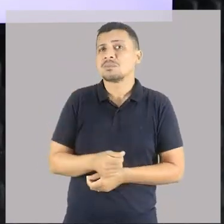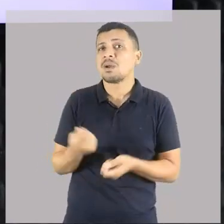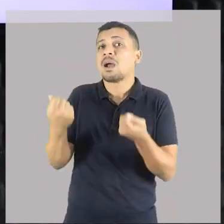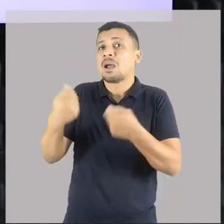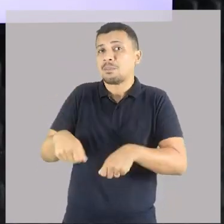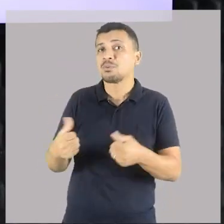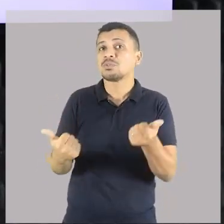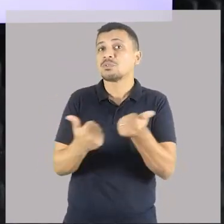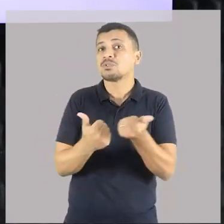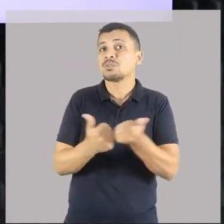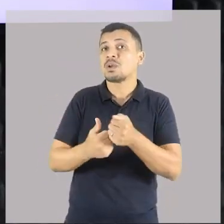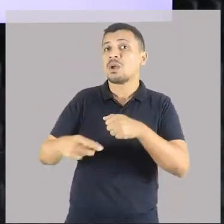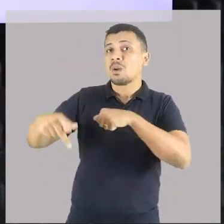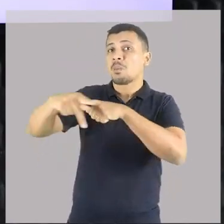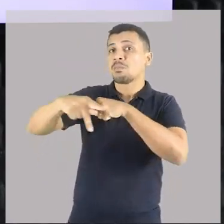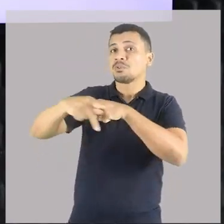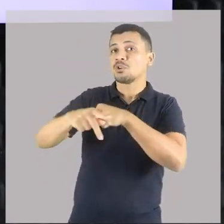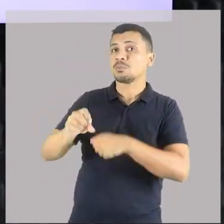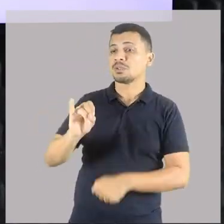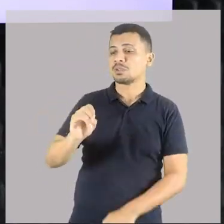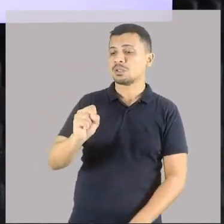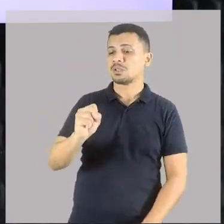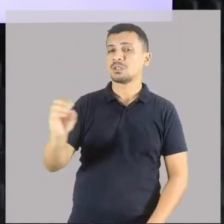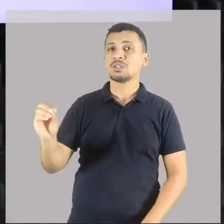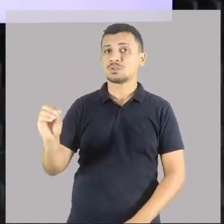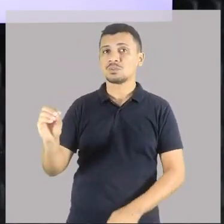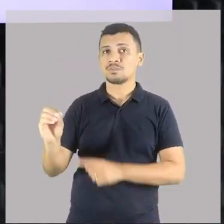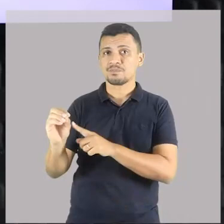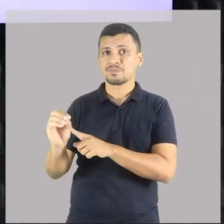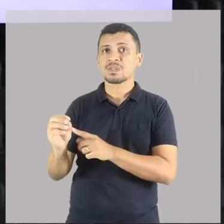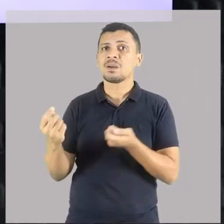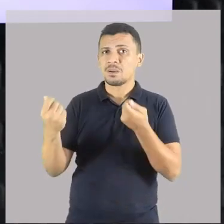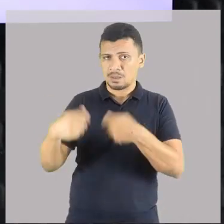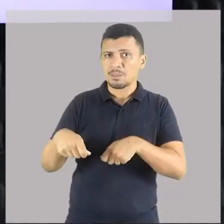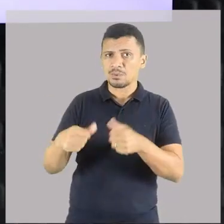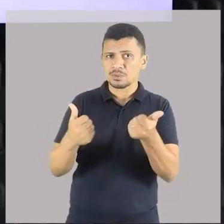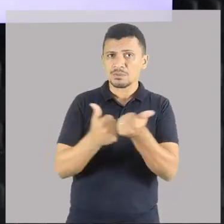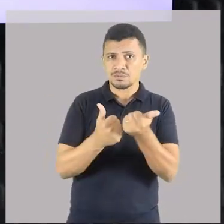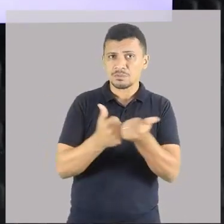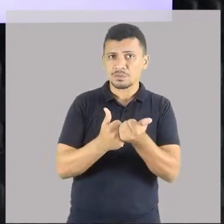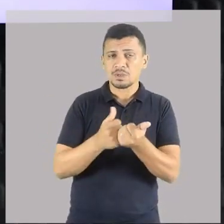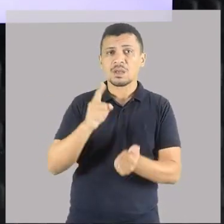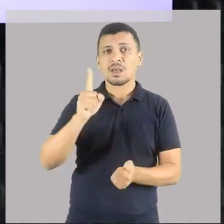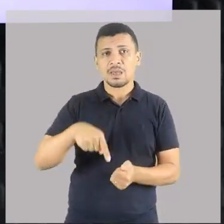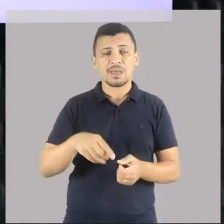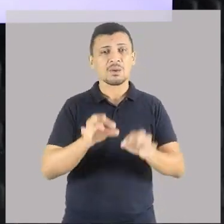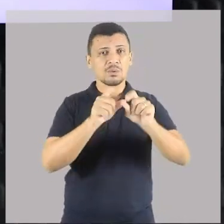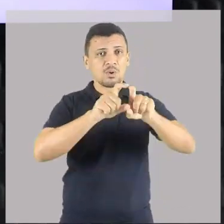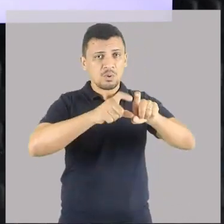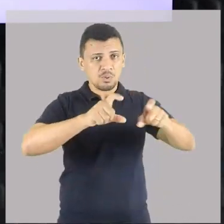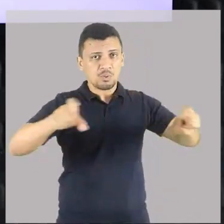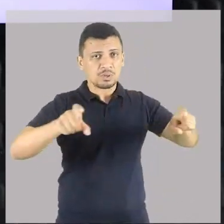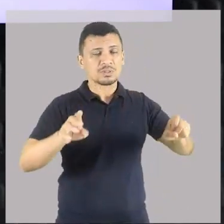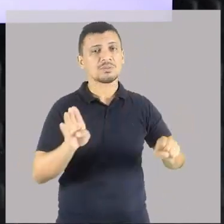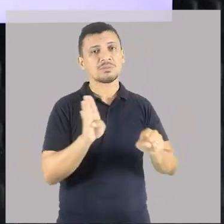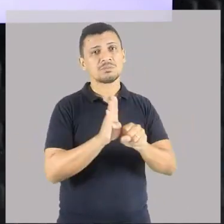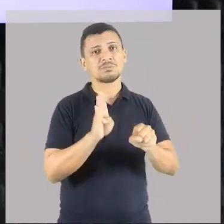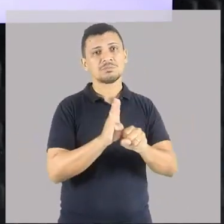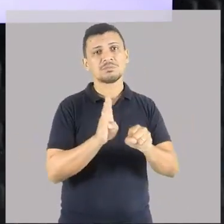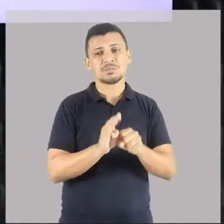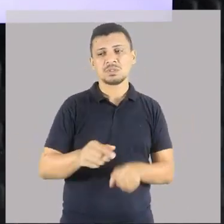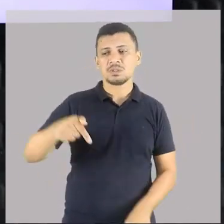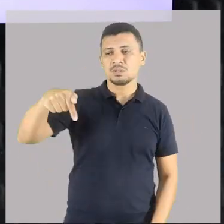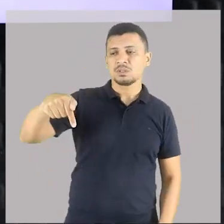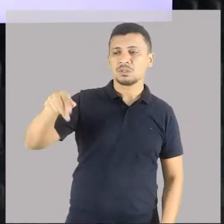substituí-la pelo pronome isso. Então, deu para substituir pelo pronome isso, a função é oração substantiva e a função do que e do